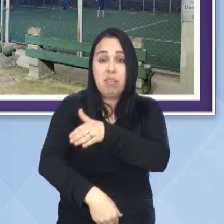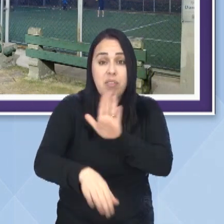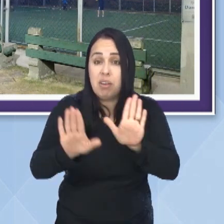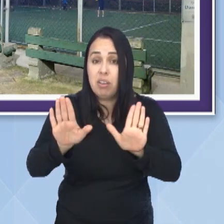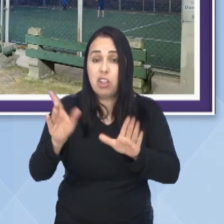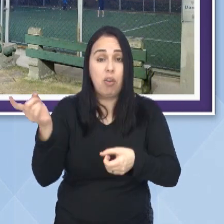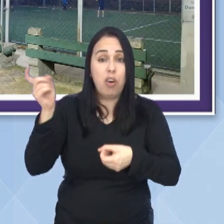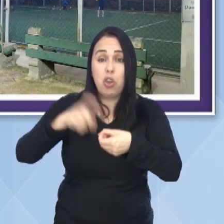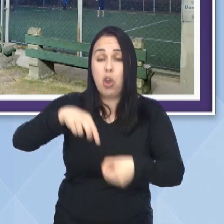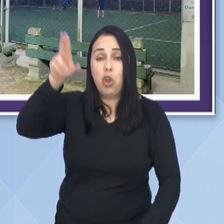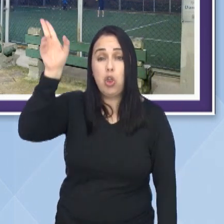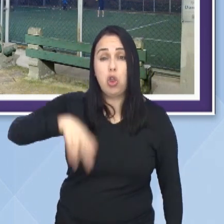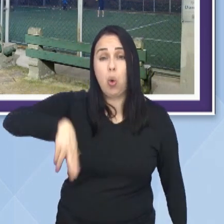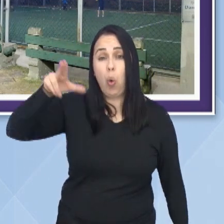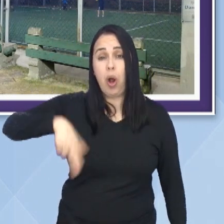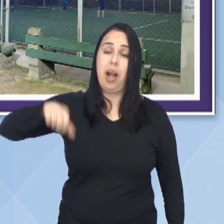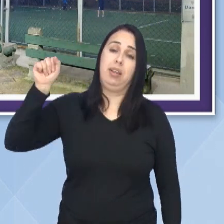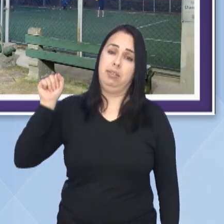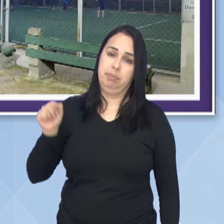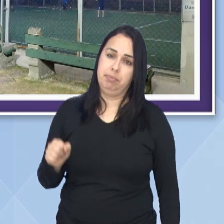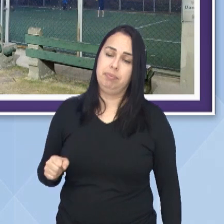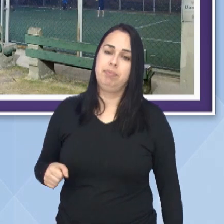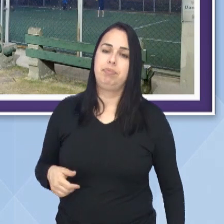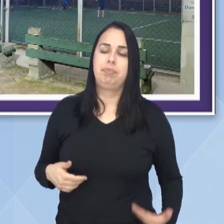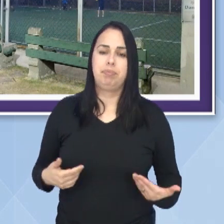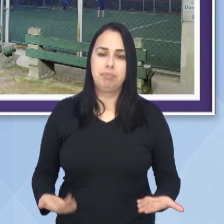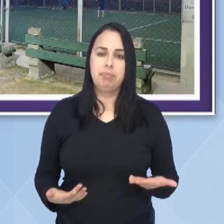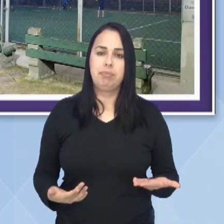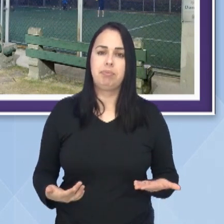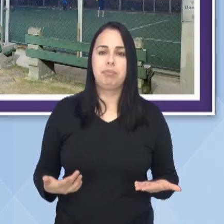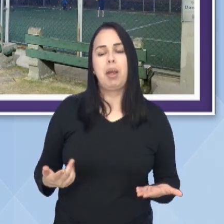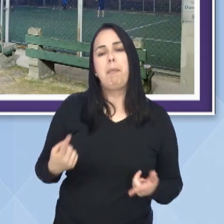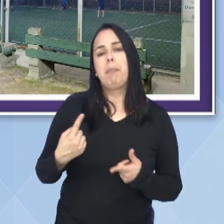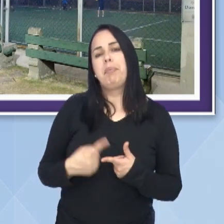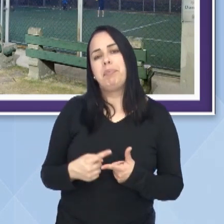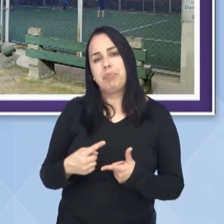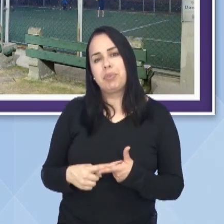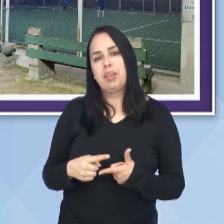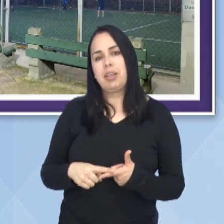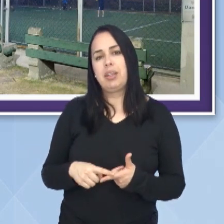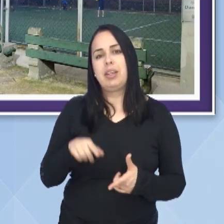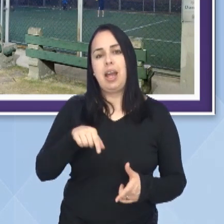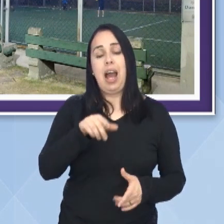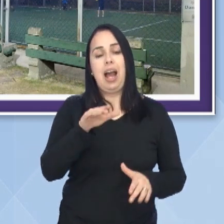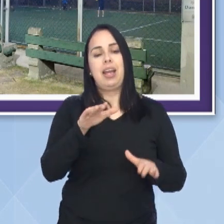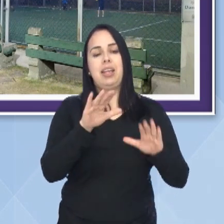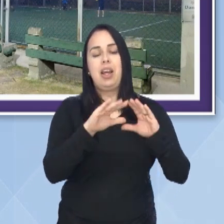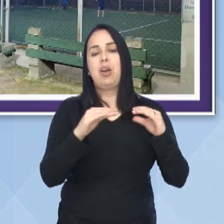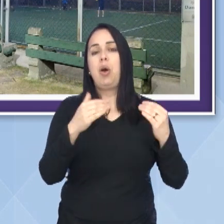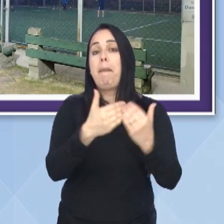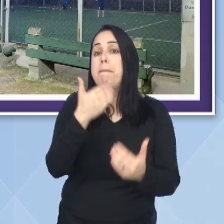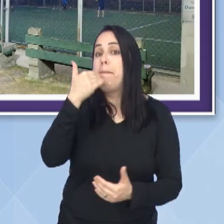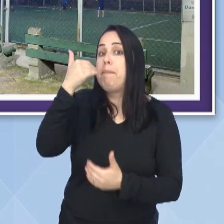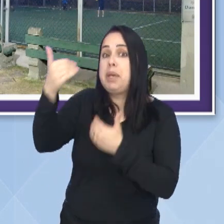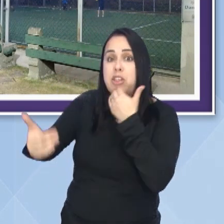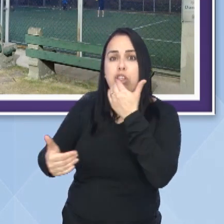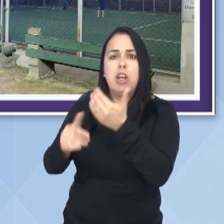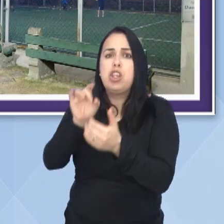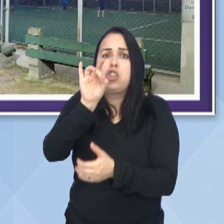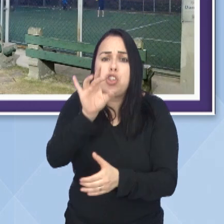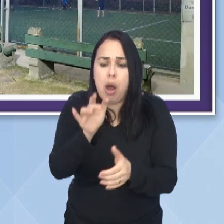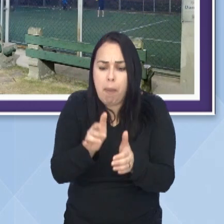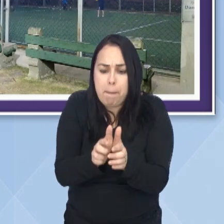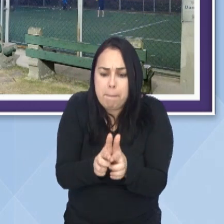voltou. Não voltou. Então, assim, isso porque a comunidade solicitou que aumentasse um